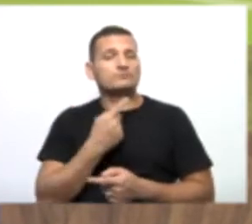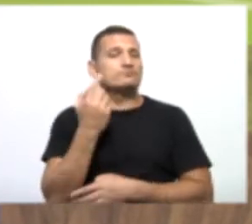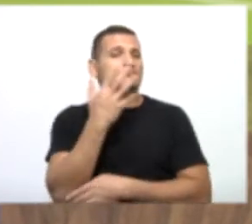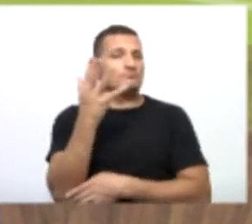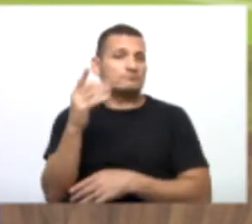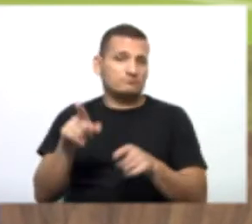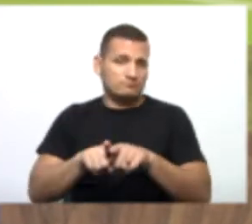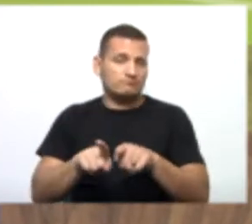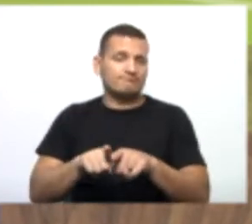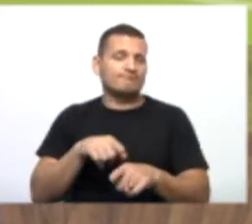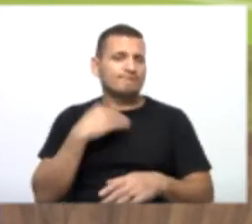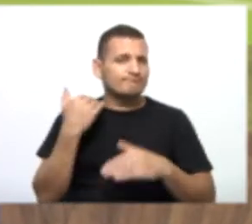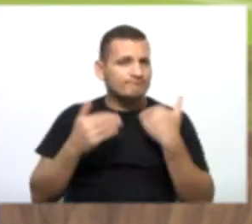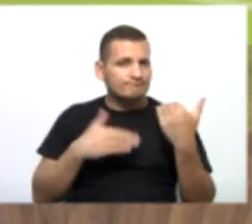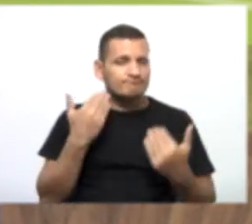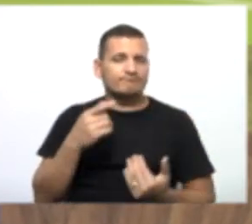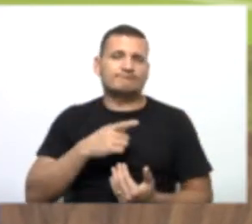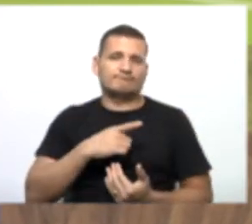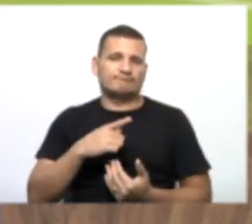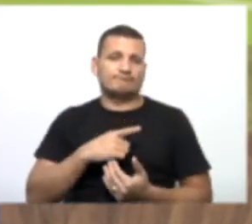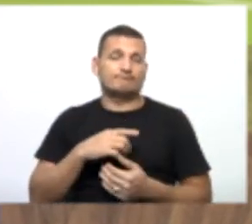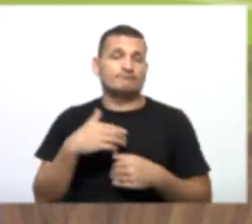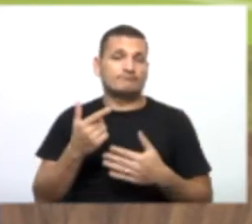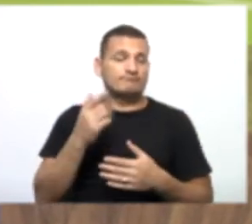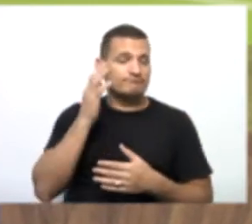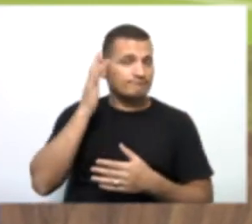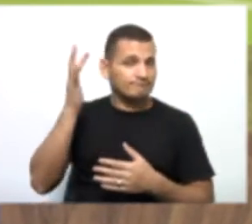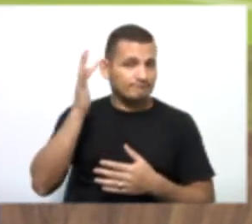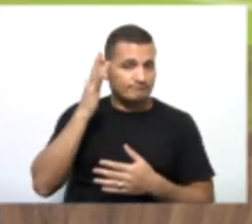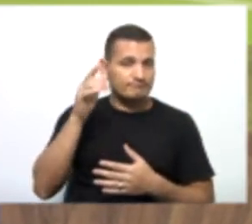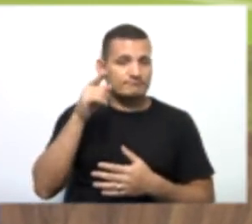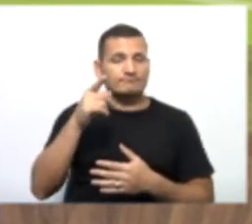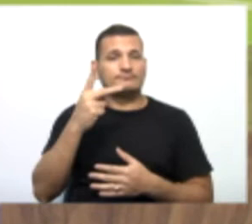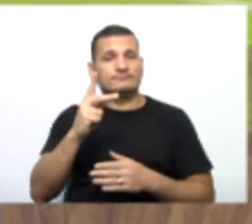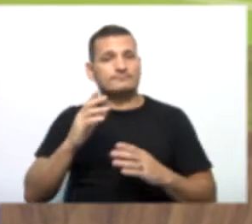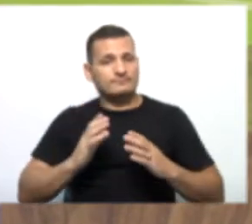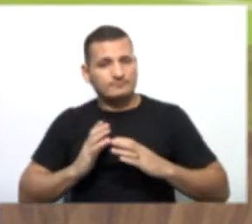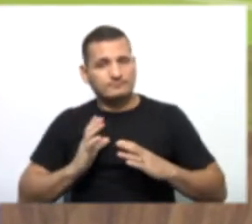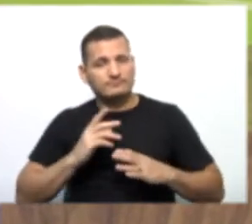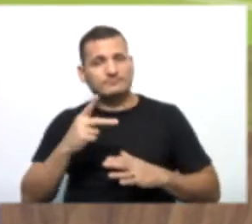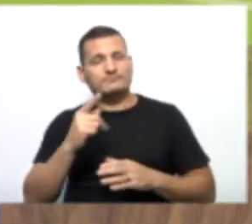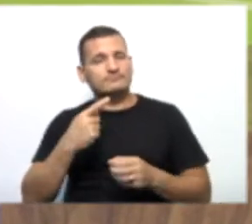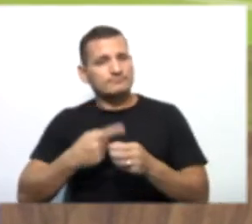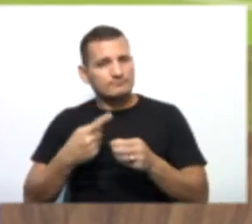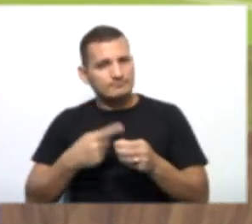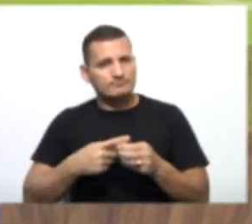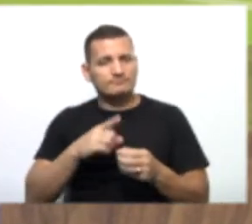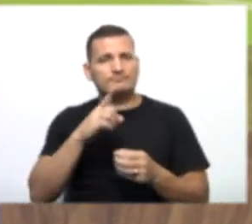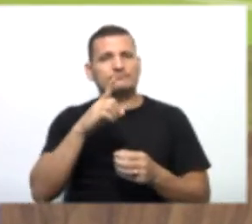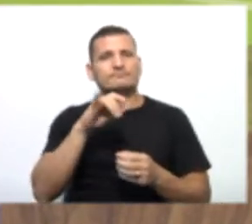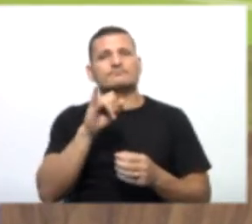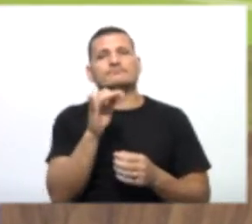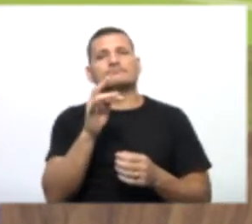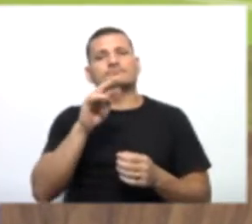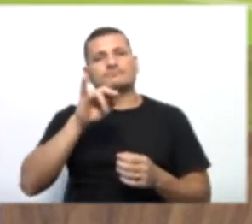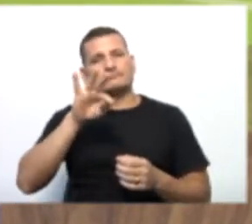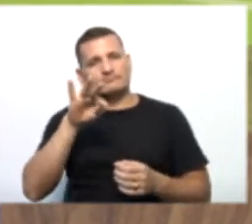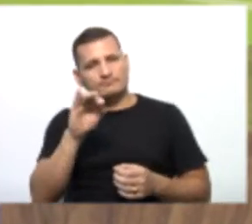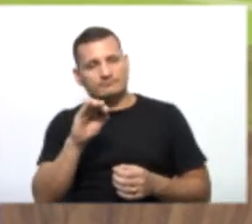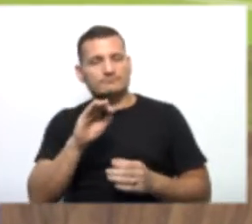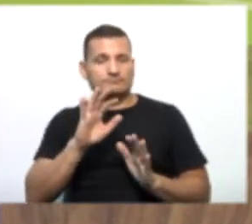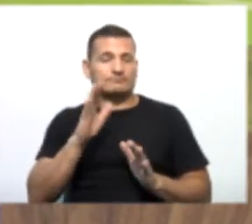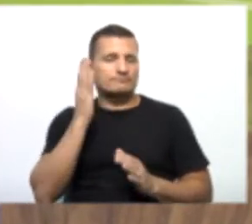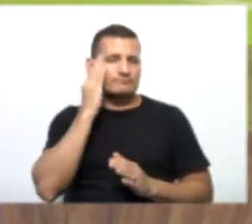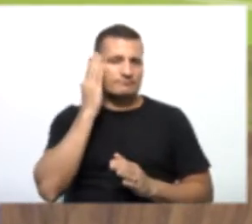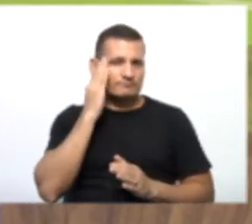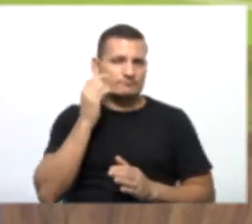com isso tudo. Então imagine que você está aí na sua cidade, no seu município, no distrito, né? Existem, nós sabemos,